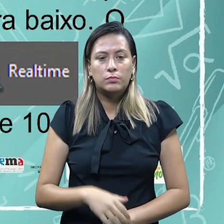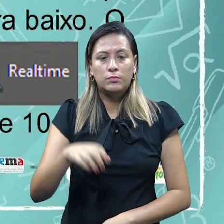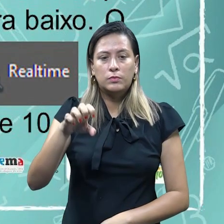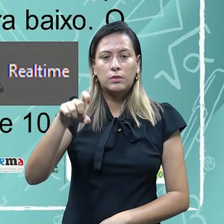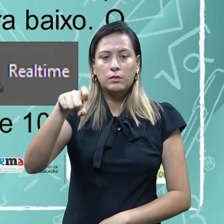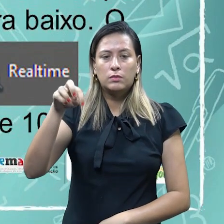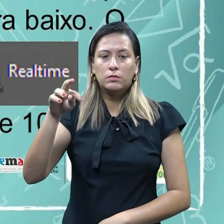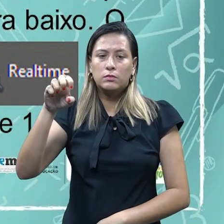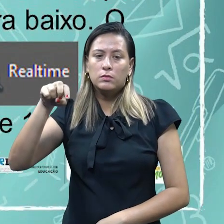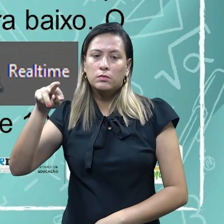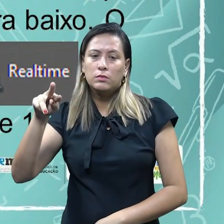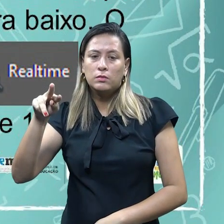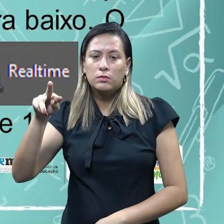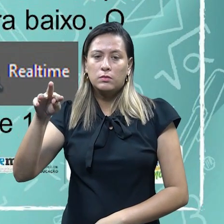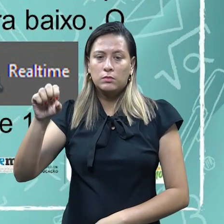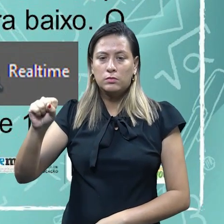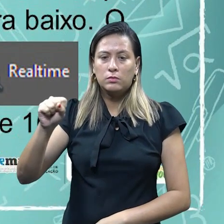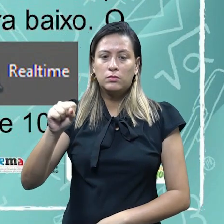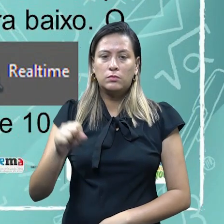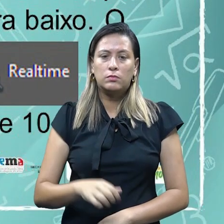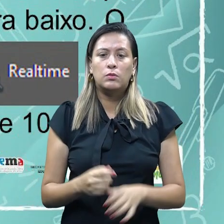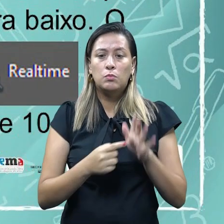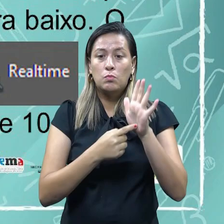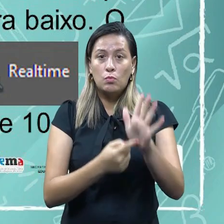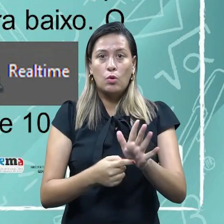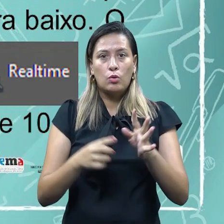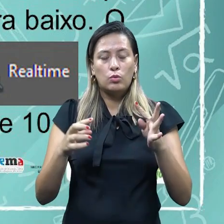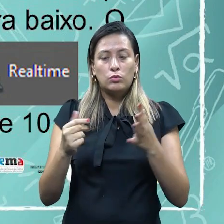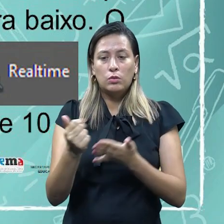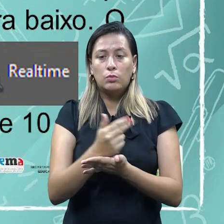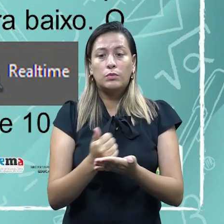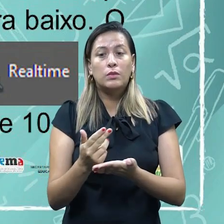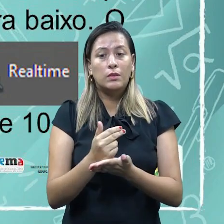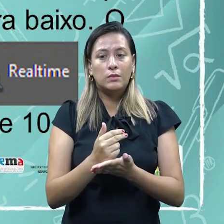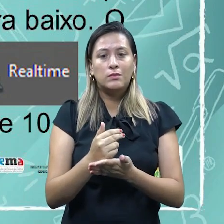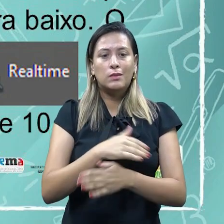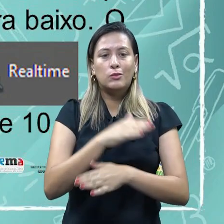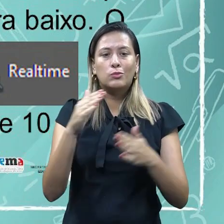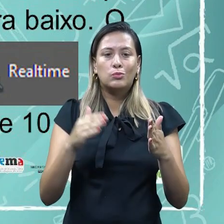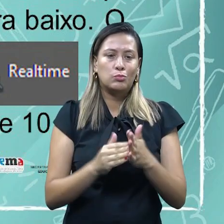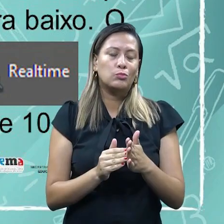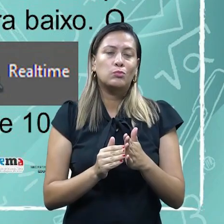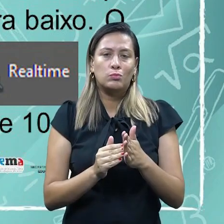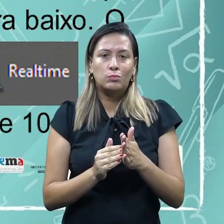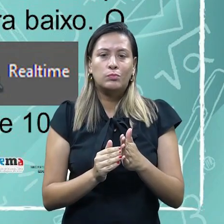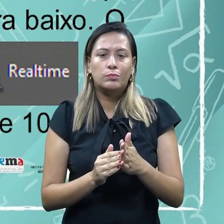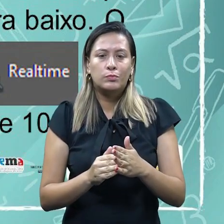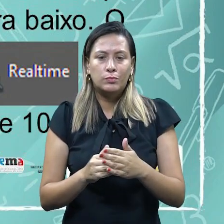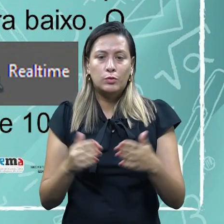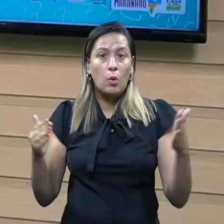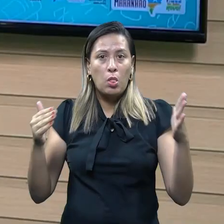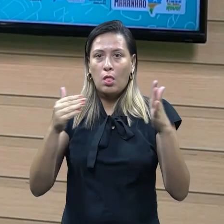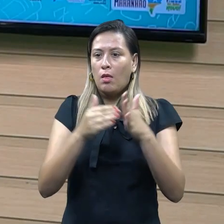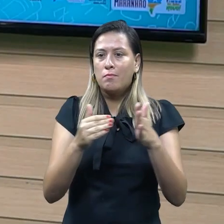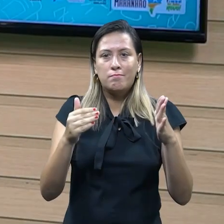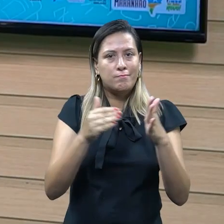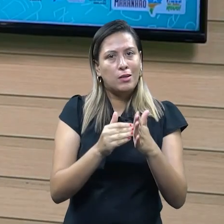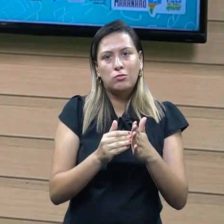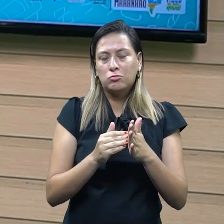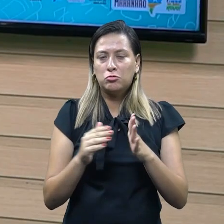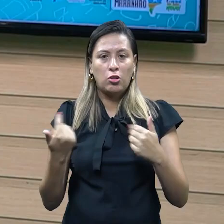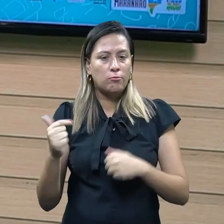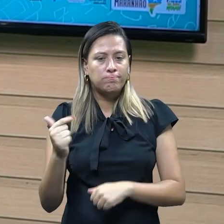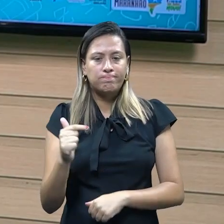Zoom Extents mostra a totalidade do desenho, ignorando a existência dos limites. Este